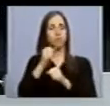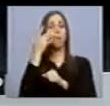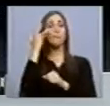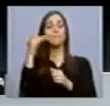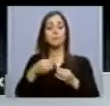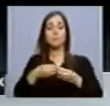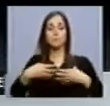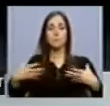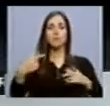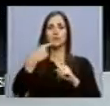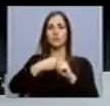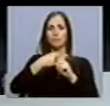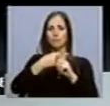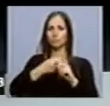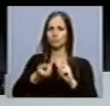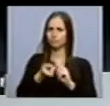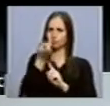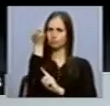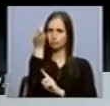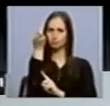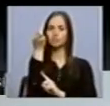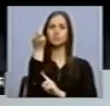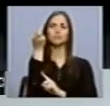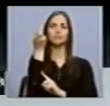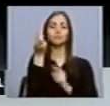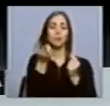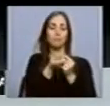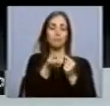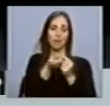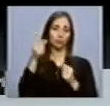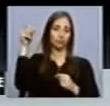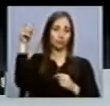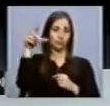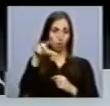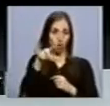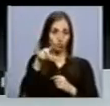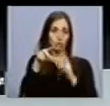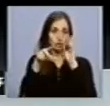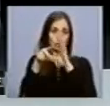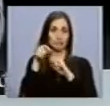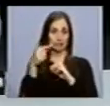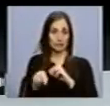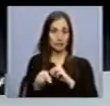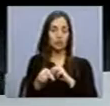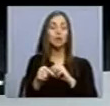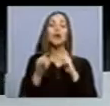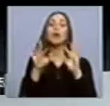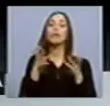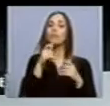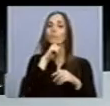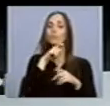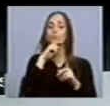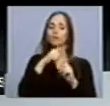aumentou também a temperatura junto das zonas do Sol, então, se calhar, esse aumento de temperatura